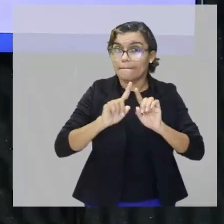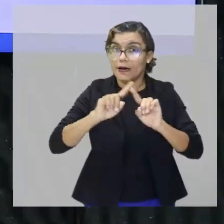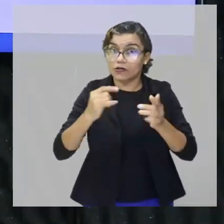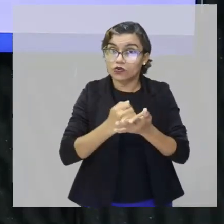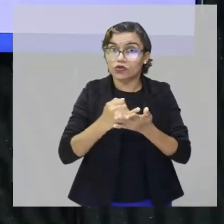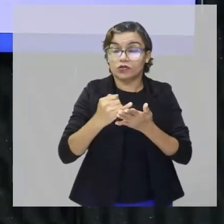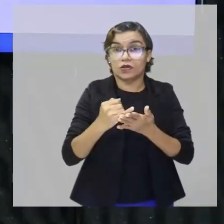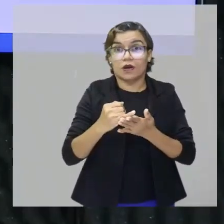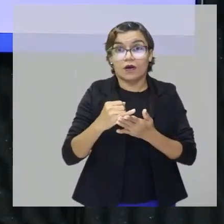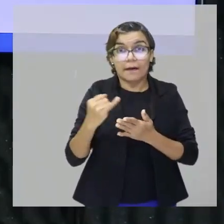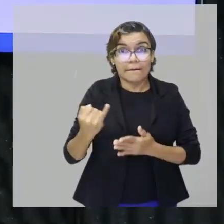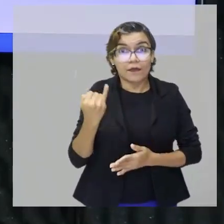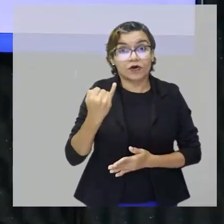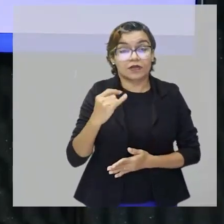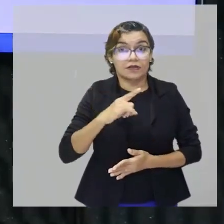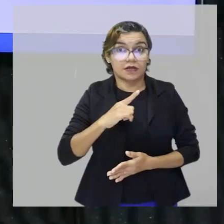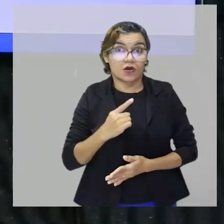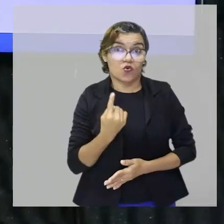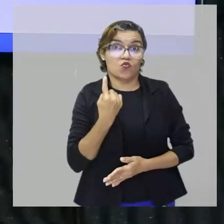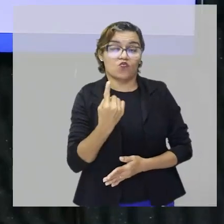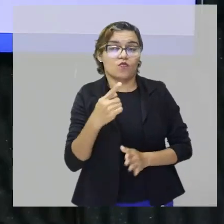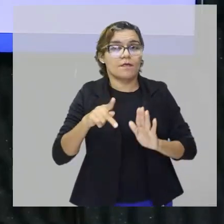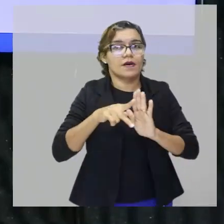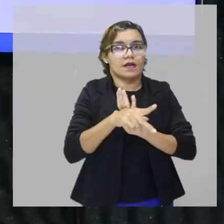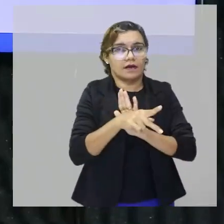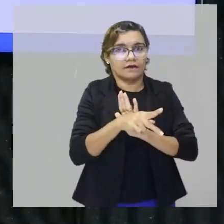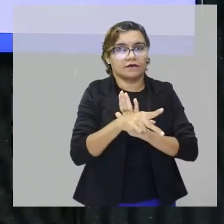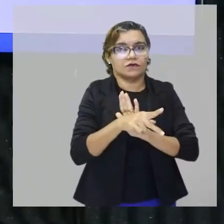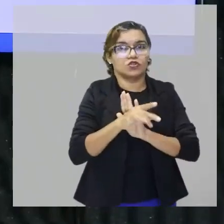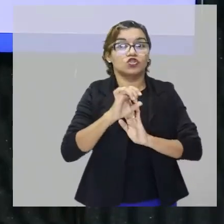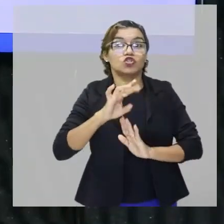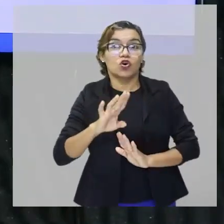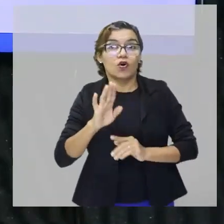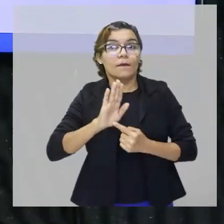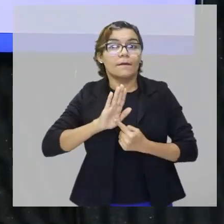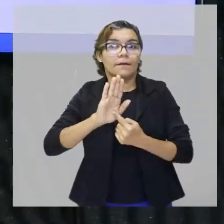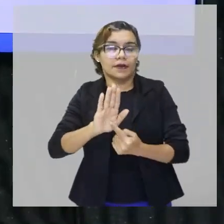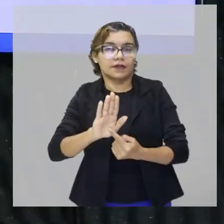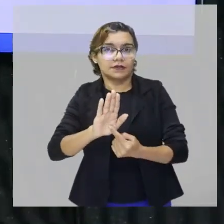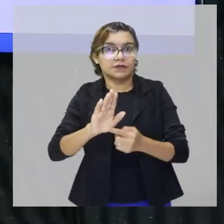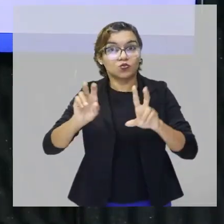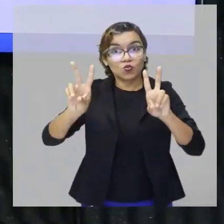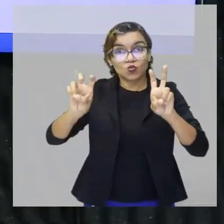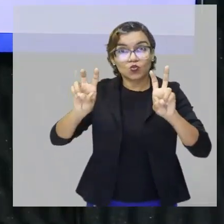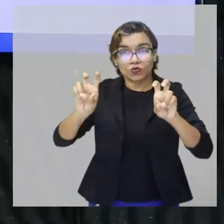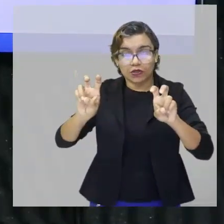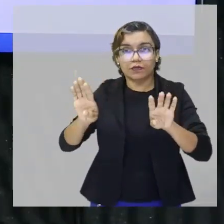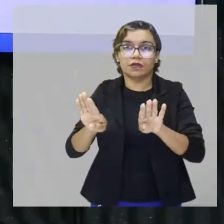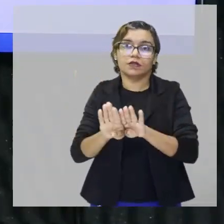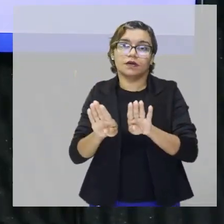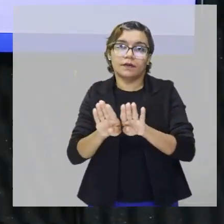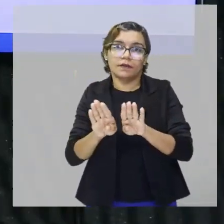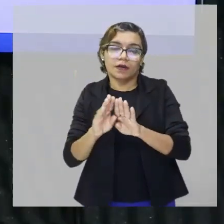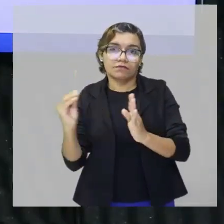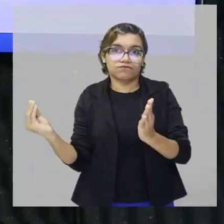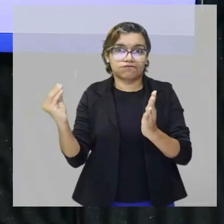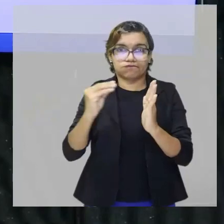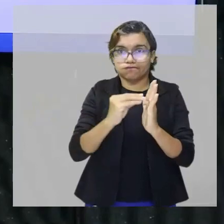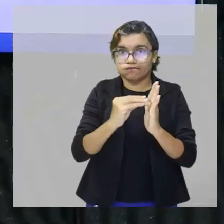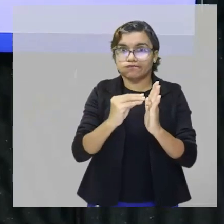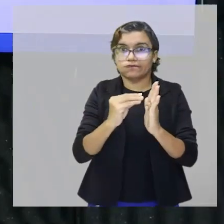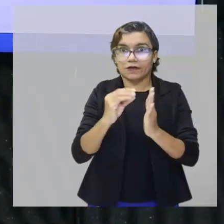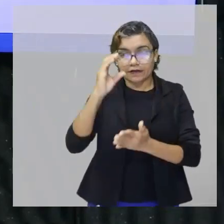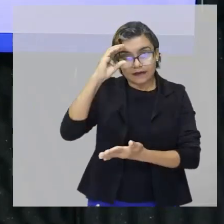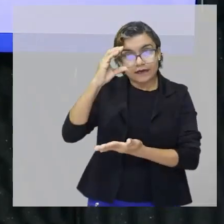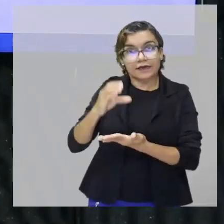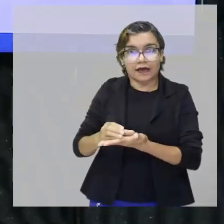único parágrafo. Afinal, a gente está apenas apresentando o tema e colocando logo em seguida a nossa